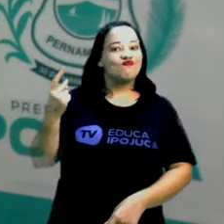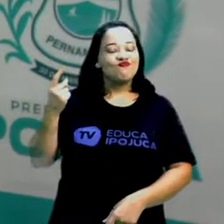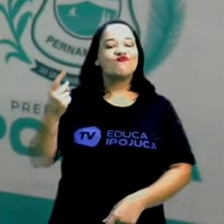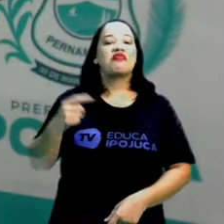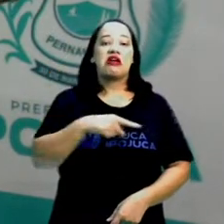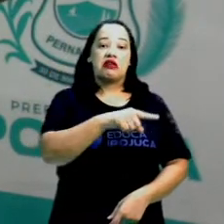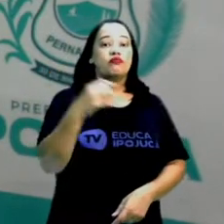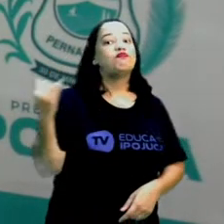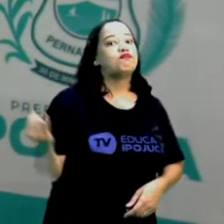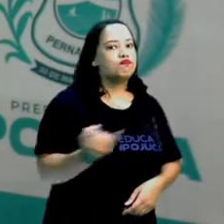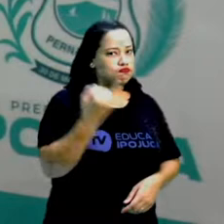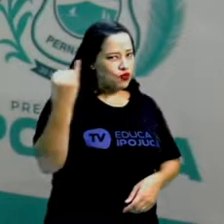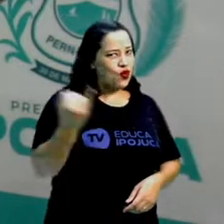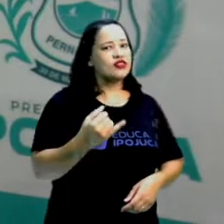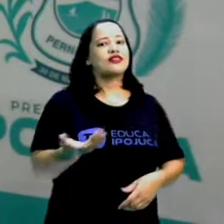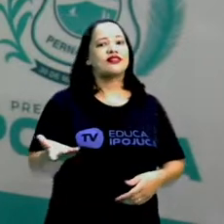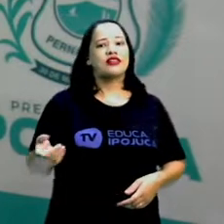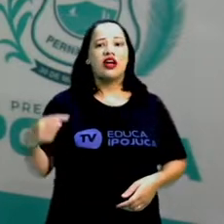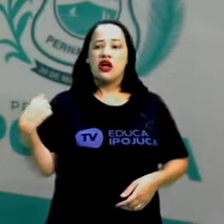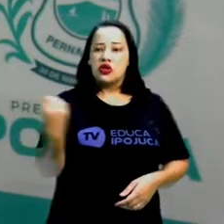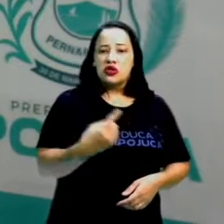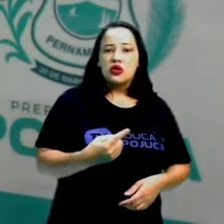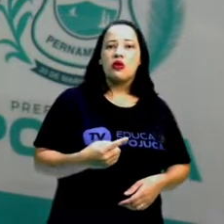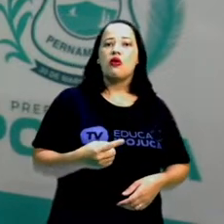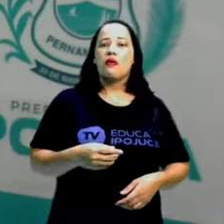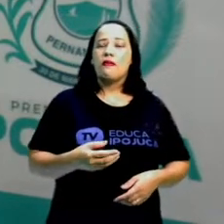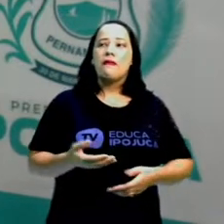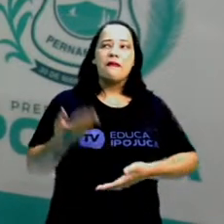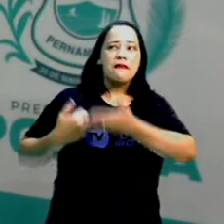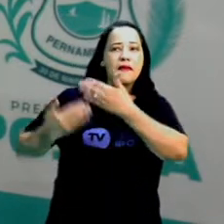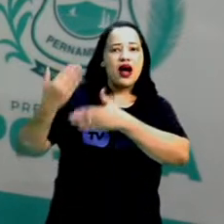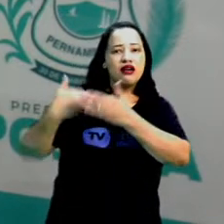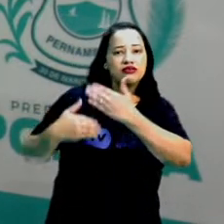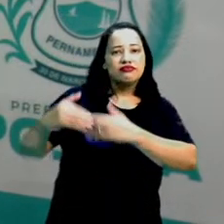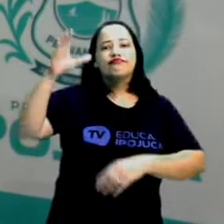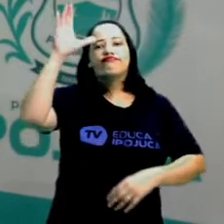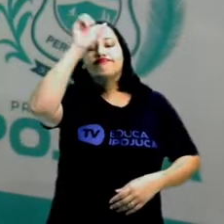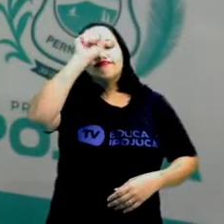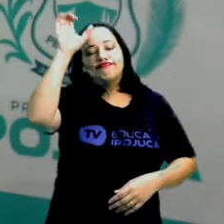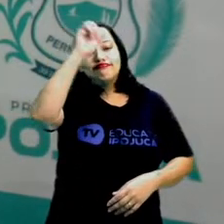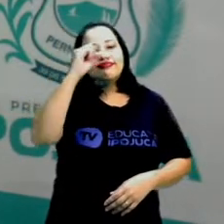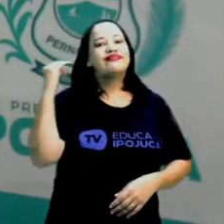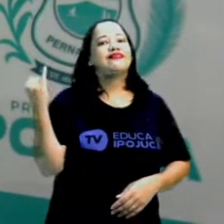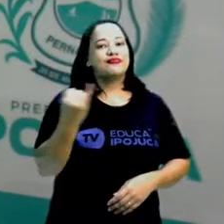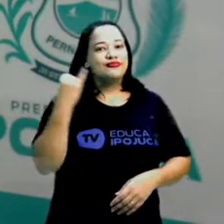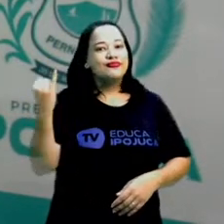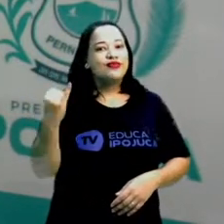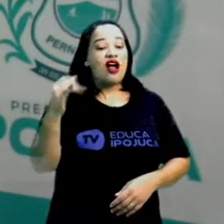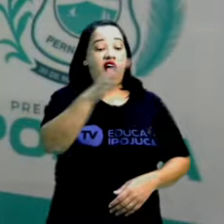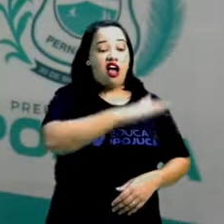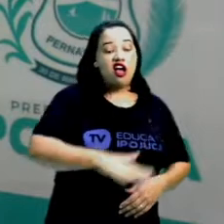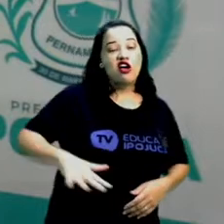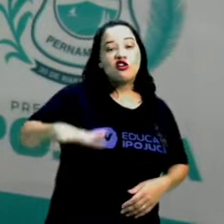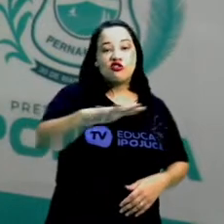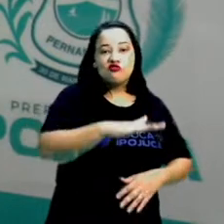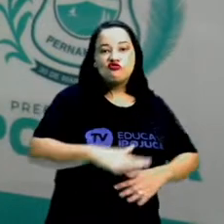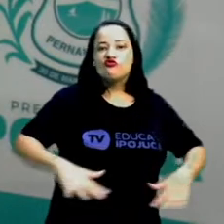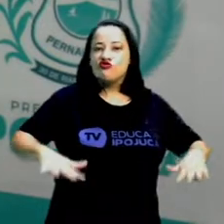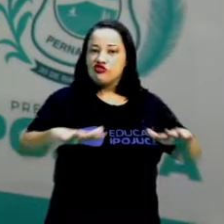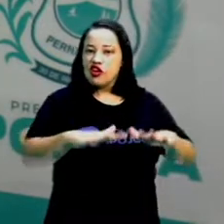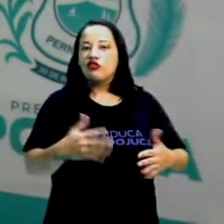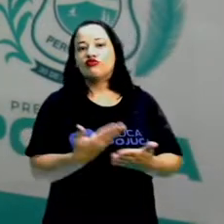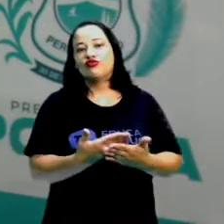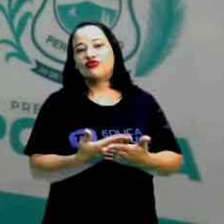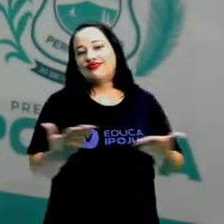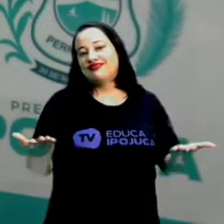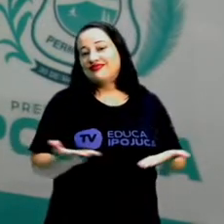muito importante para compreendermos o passado, né, da humanidade. E é essa região que nós vamos estudar